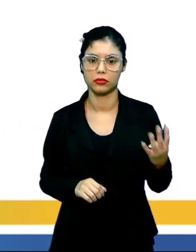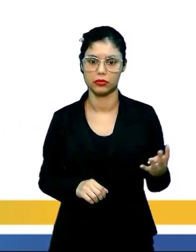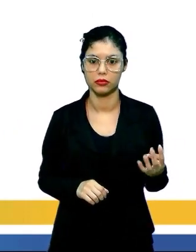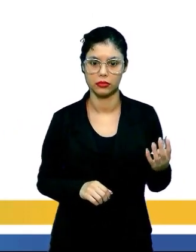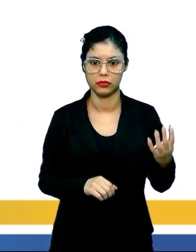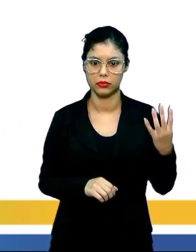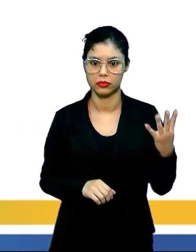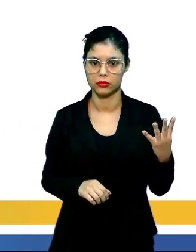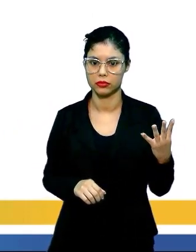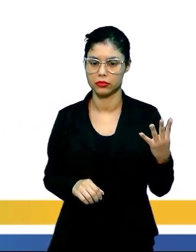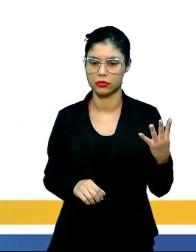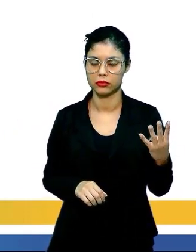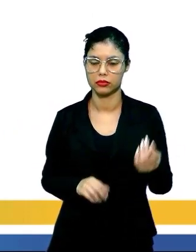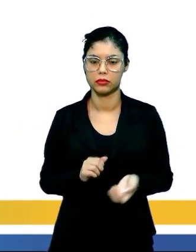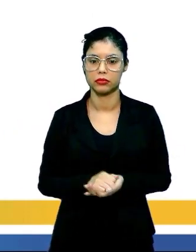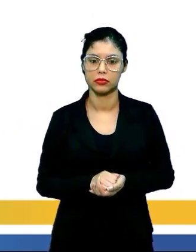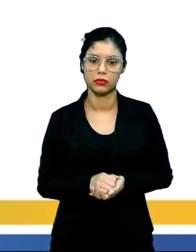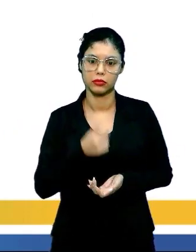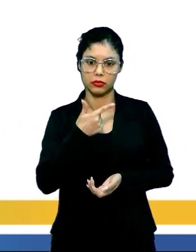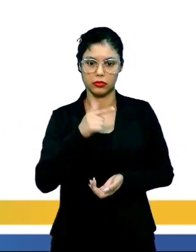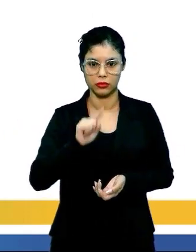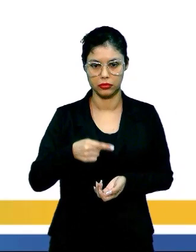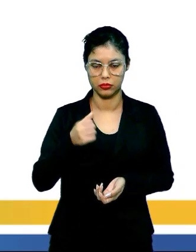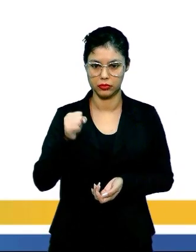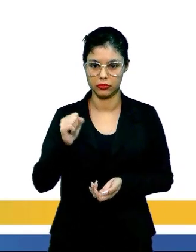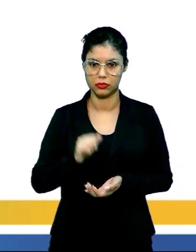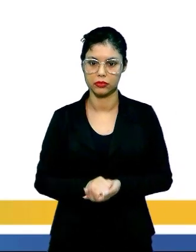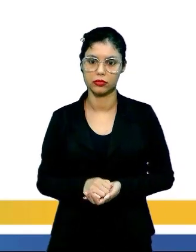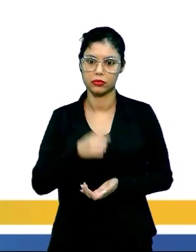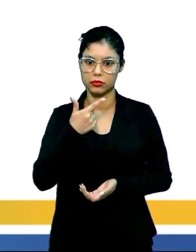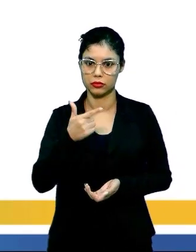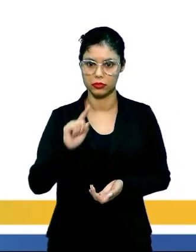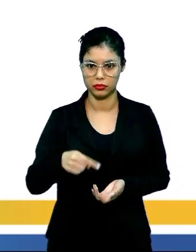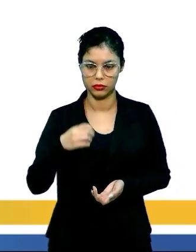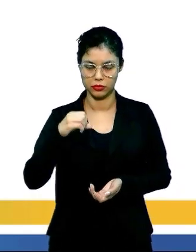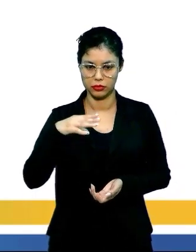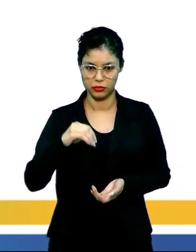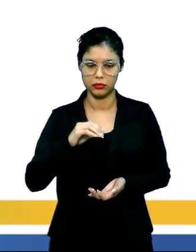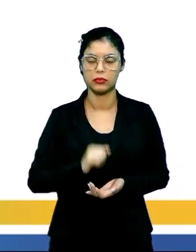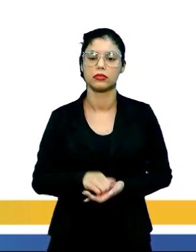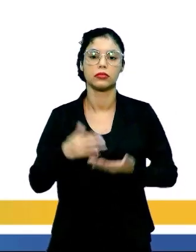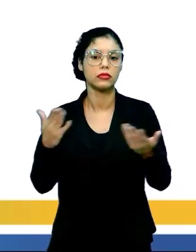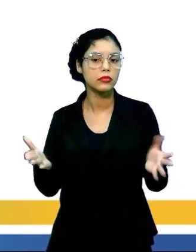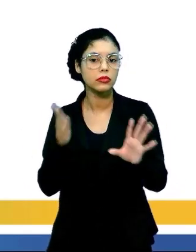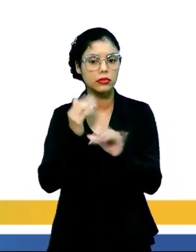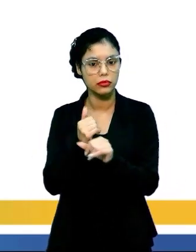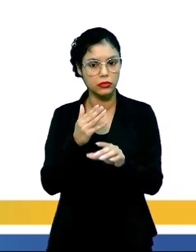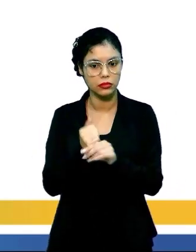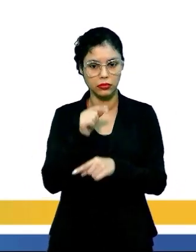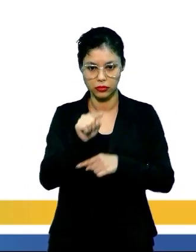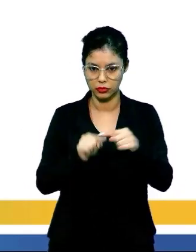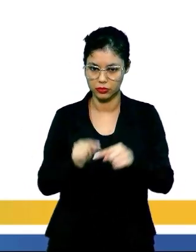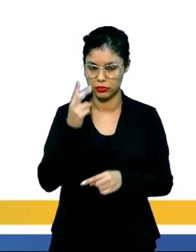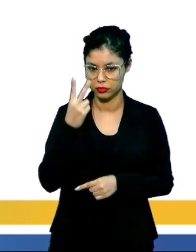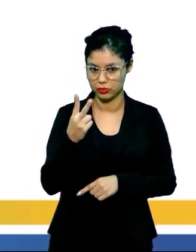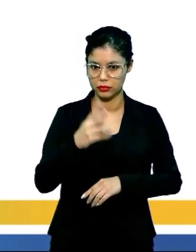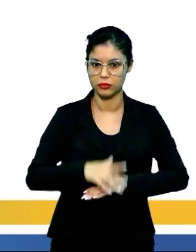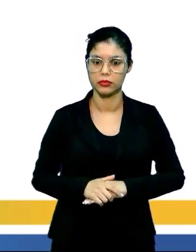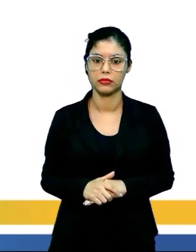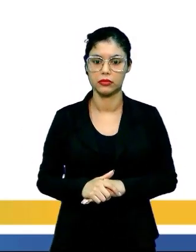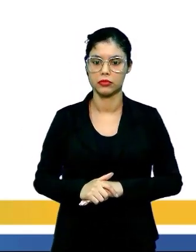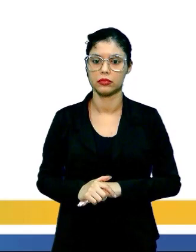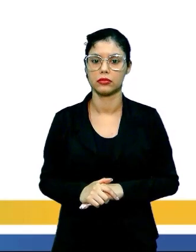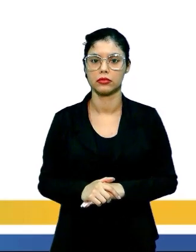2, 3, 4. O quarto termo é 20,80 e o quinto termo é 20,90. Eu vou somar esses dois e dividir por